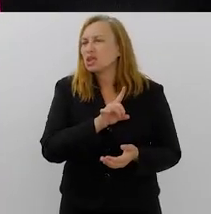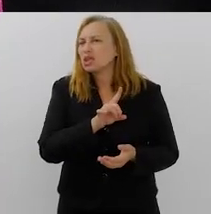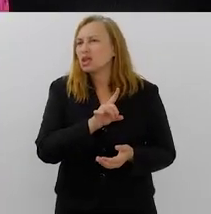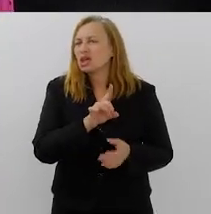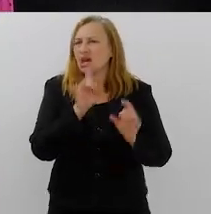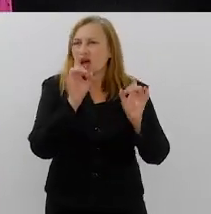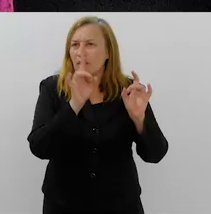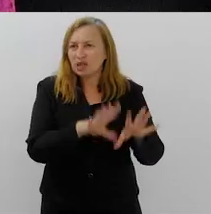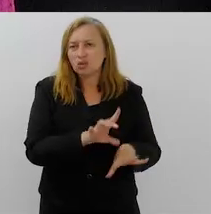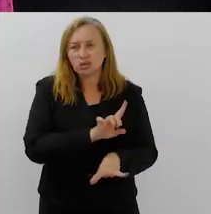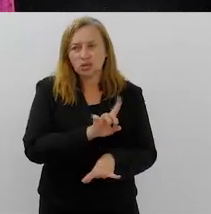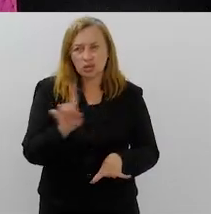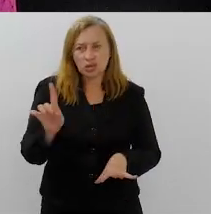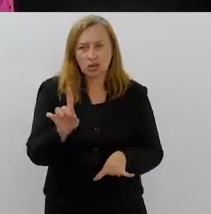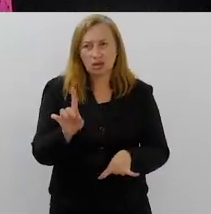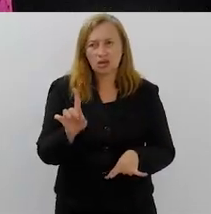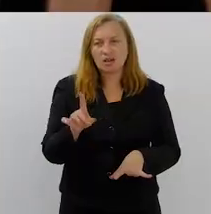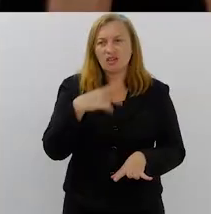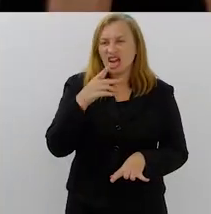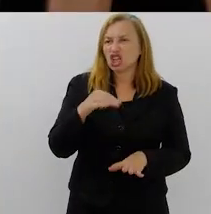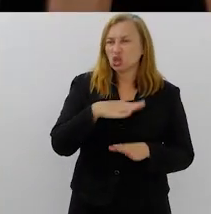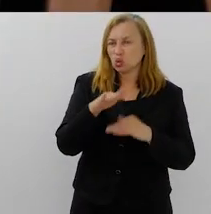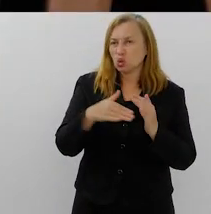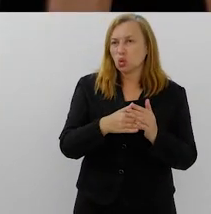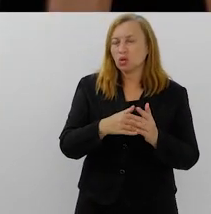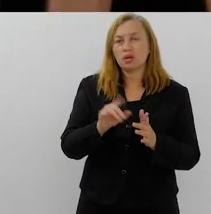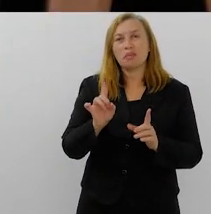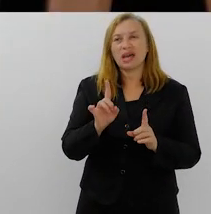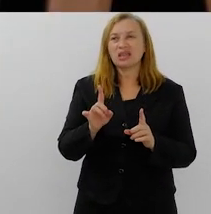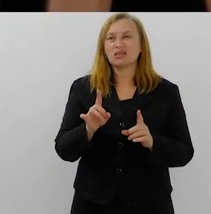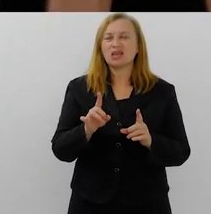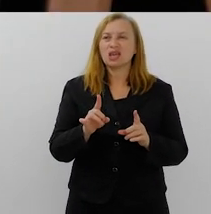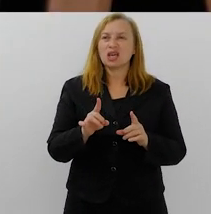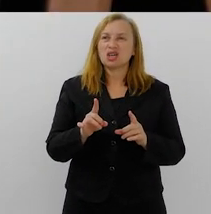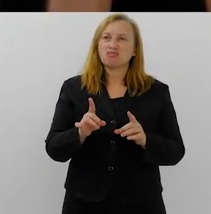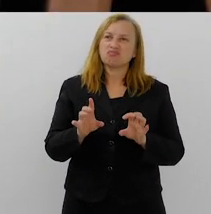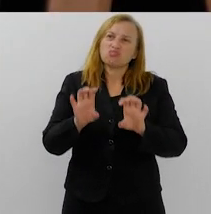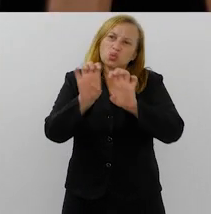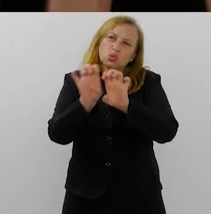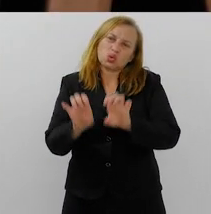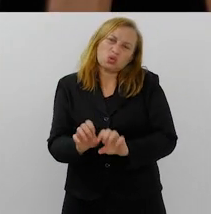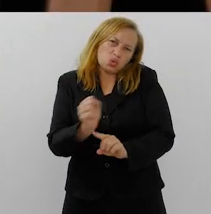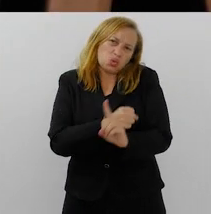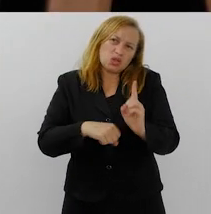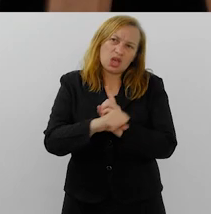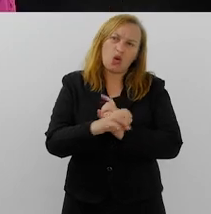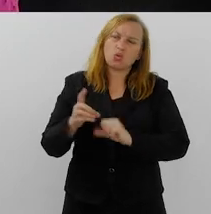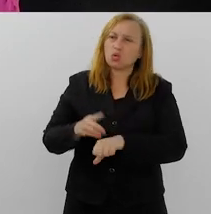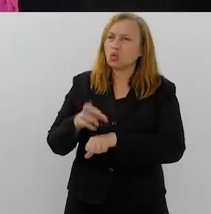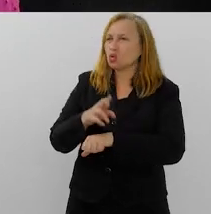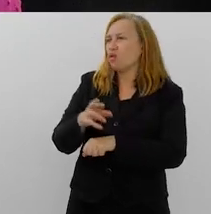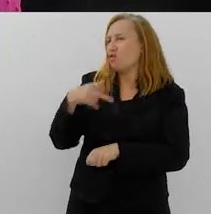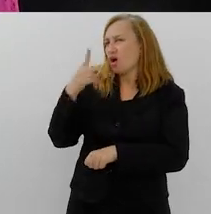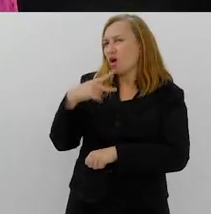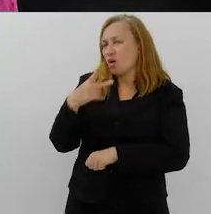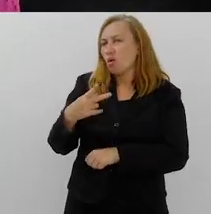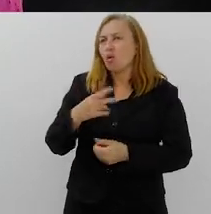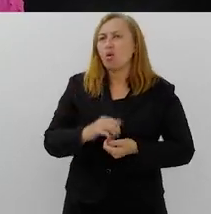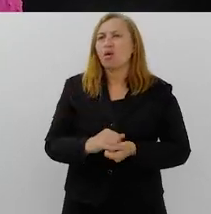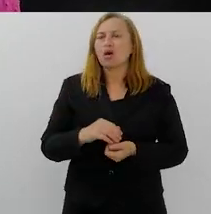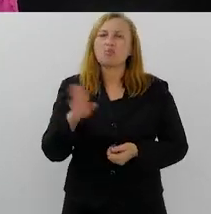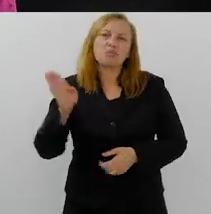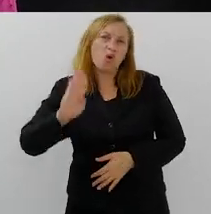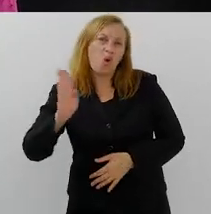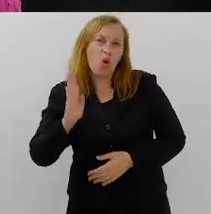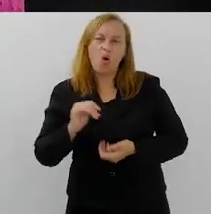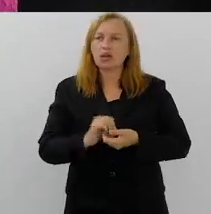homens né fazem abandono não vamos generalizar mas será que também não é uma construção social o Dr falou da